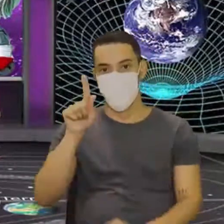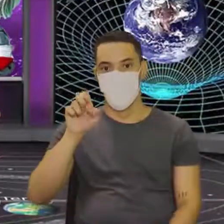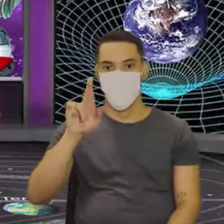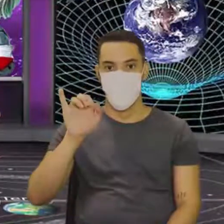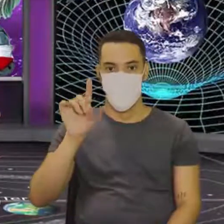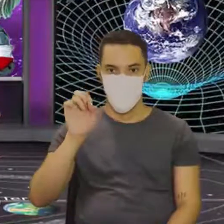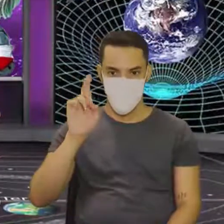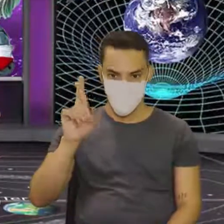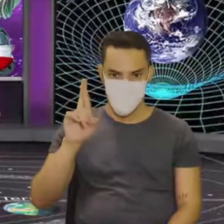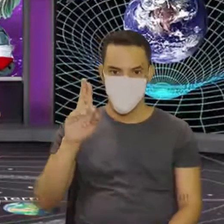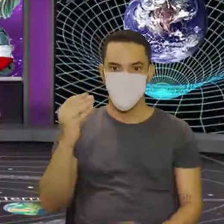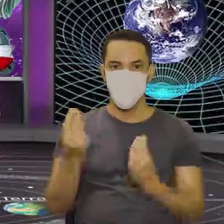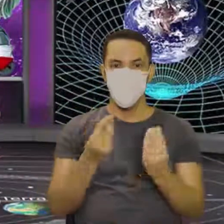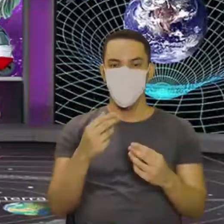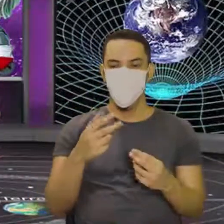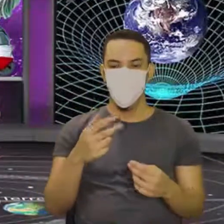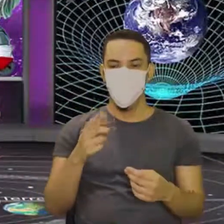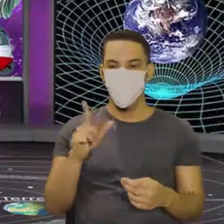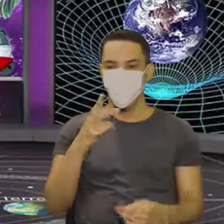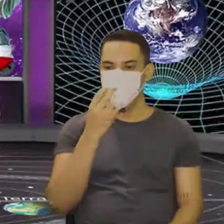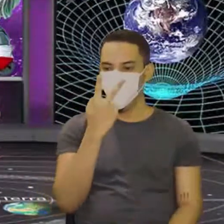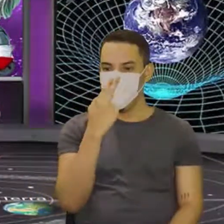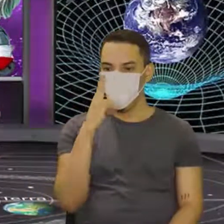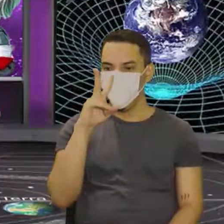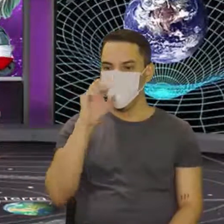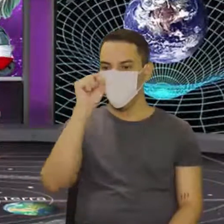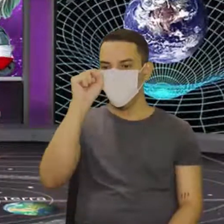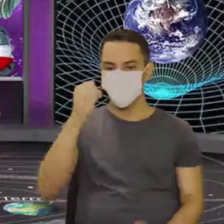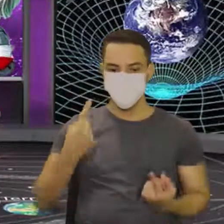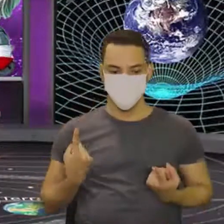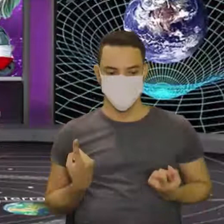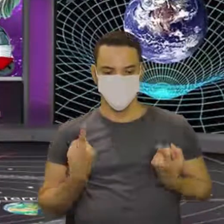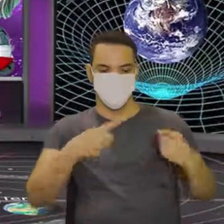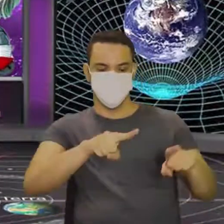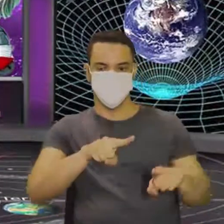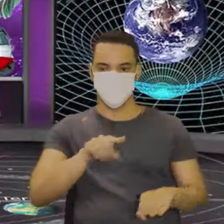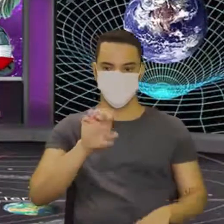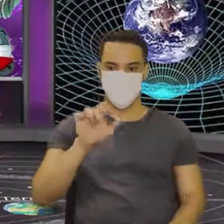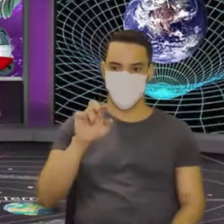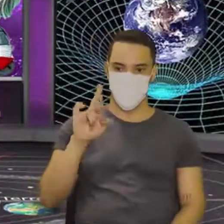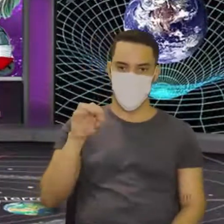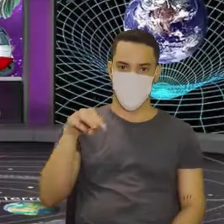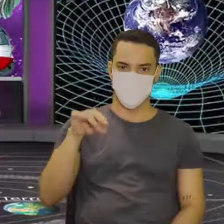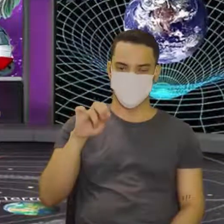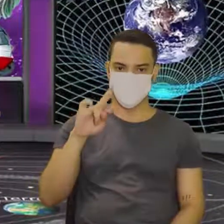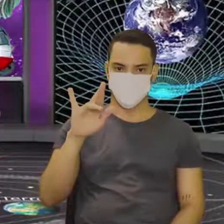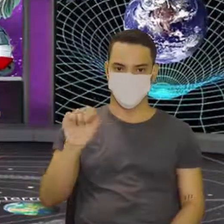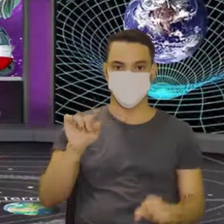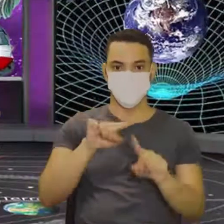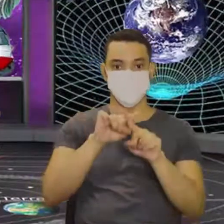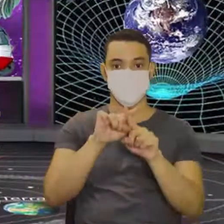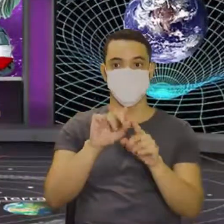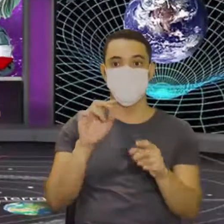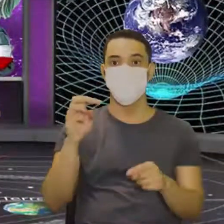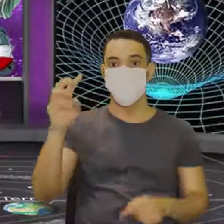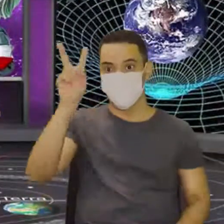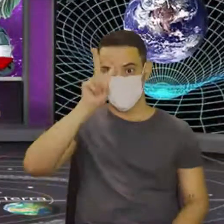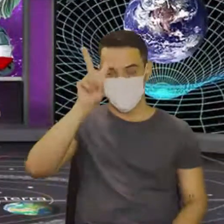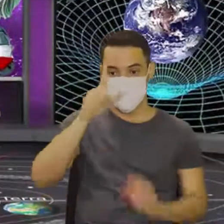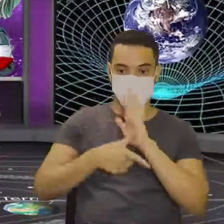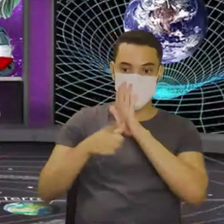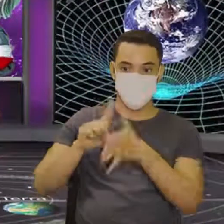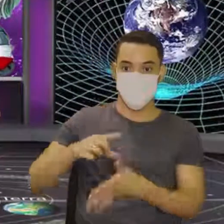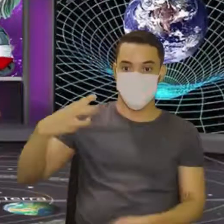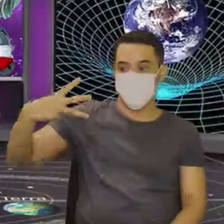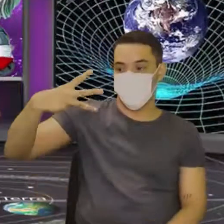Uma força contra-eletromotriz. Aí, para diferenciar, o que a gente vai fazer com Epson, que é a letrinha que